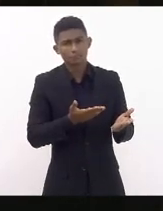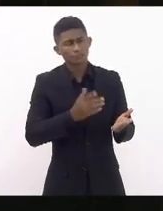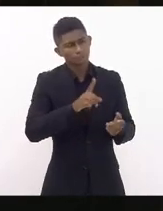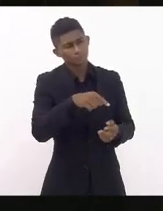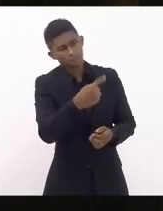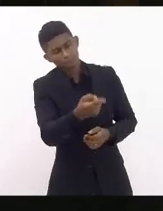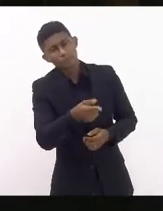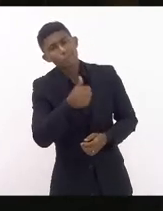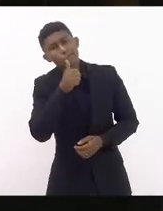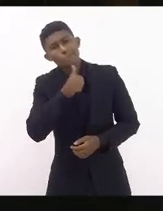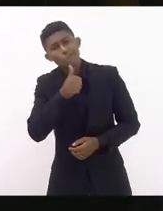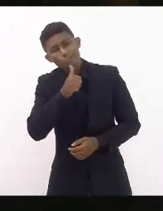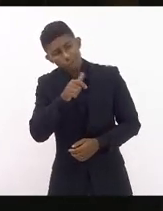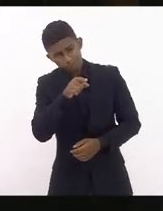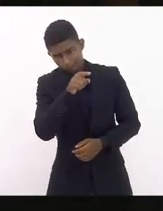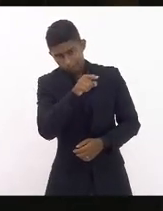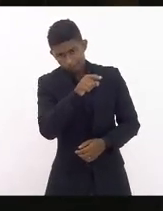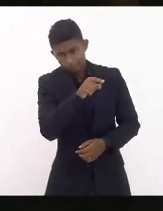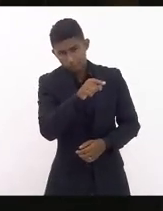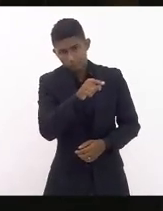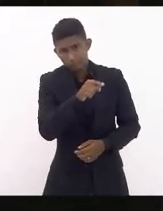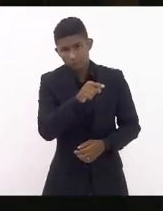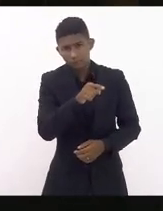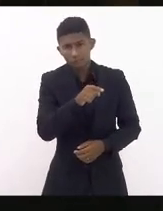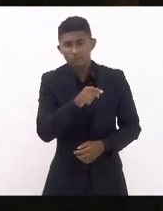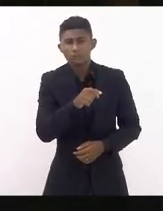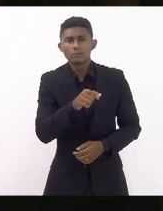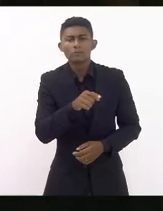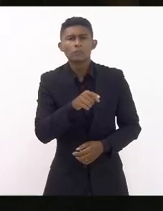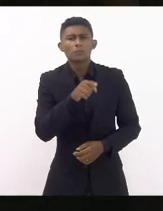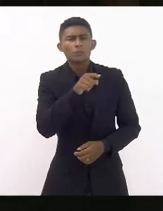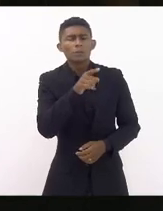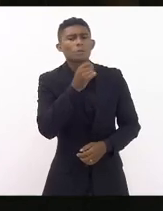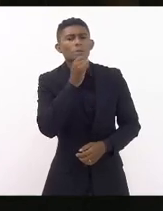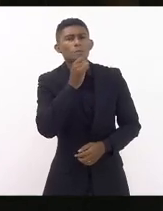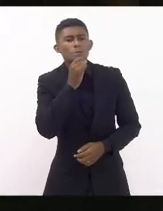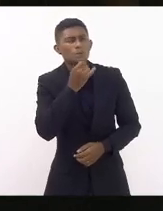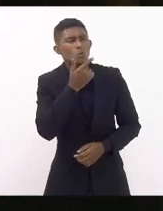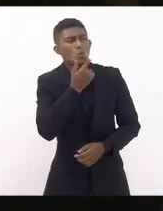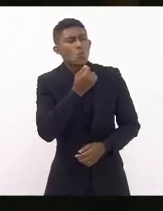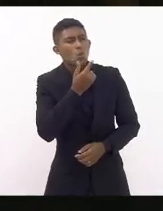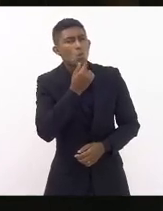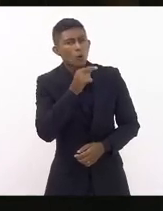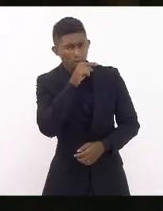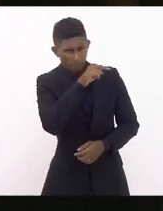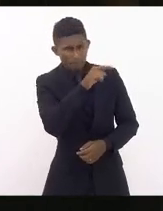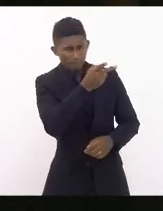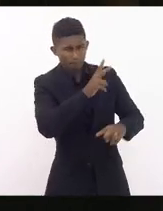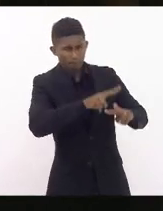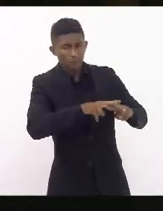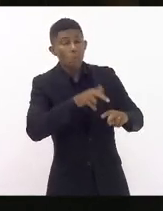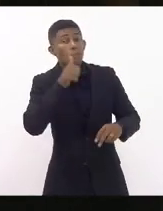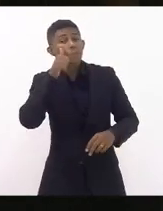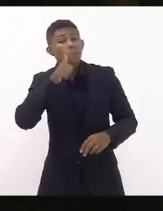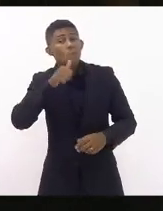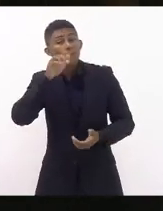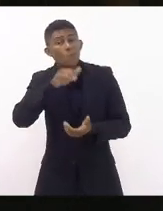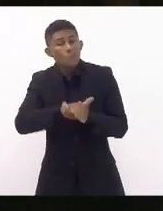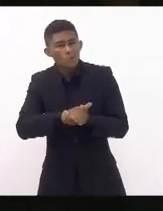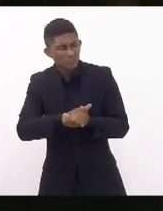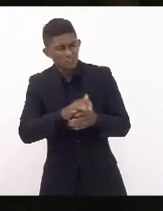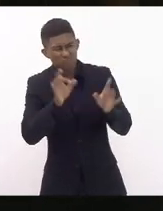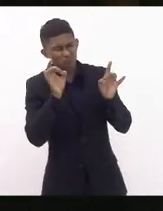a mulher, na média, ela não abandona o marido que está preso. Ela acompanha, ela